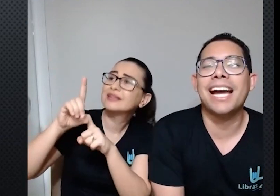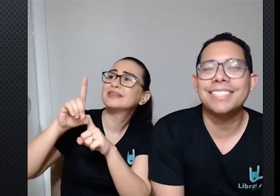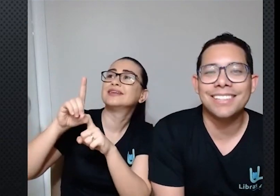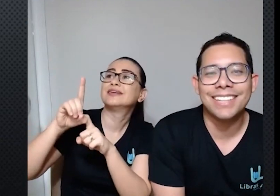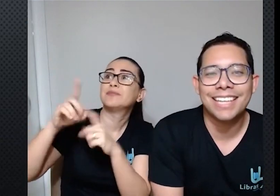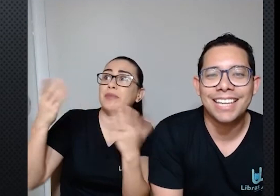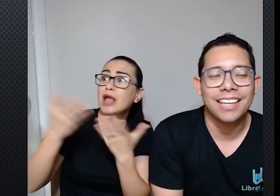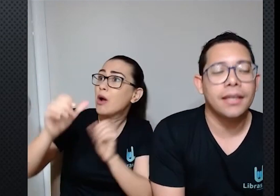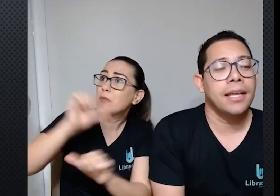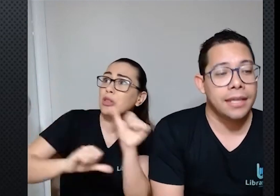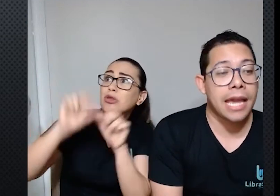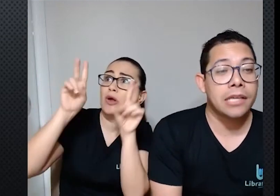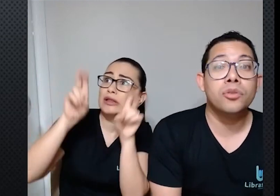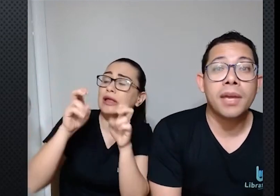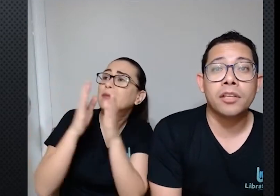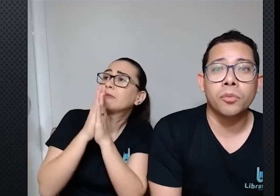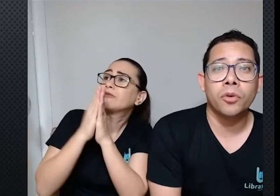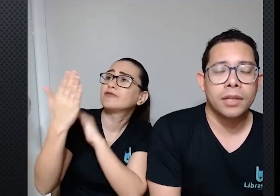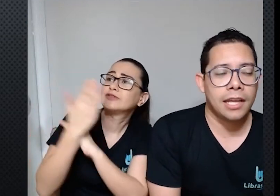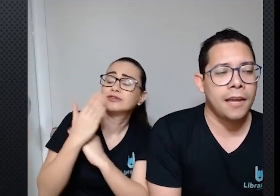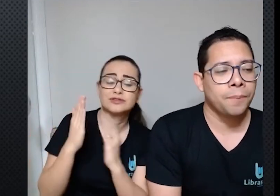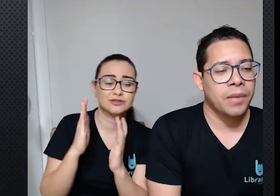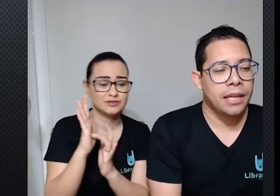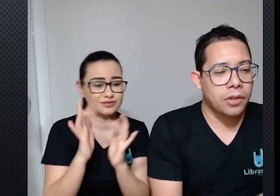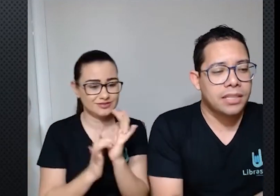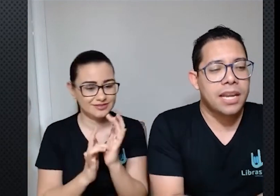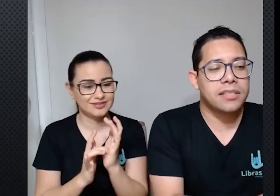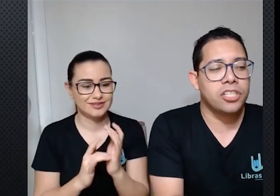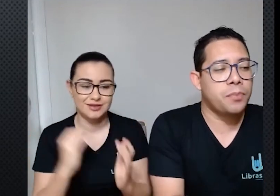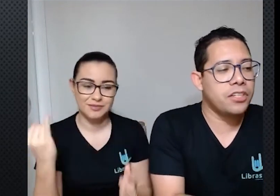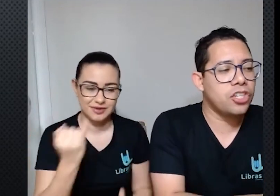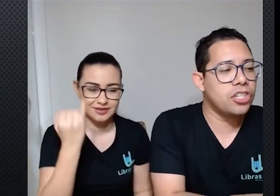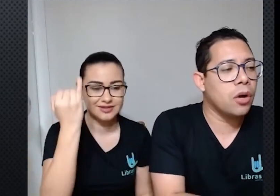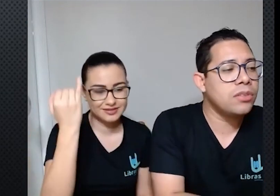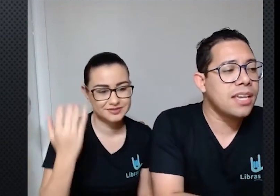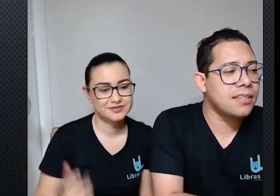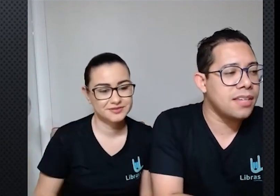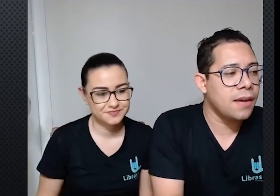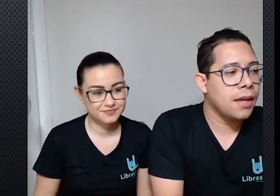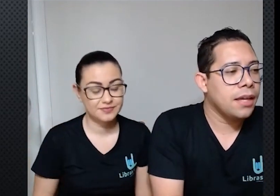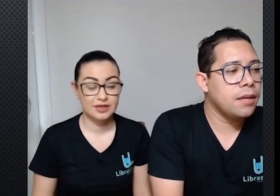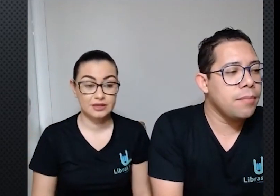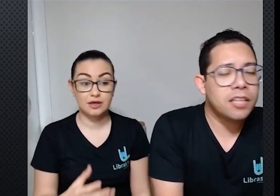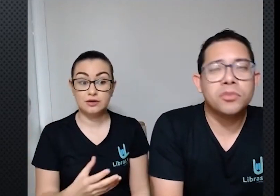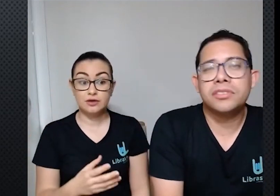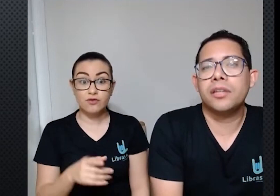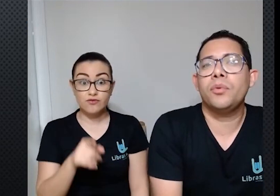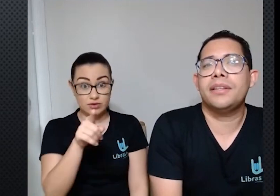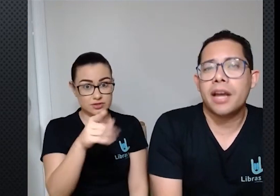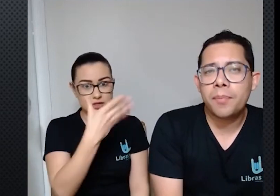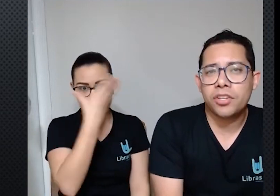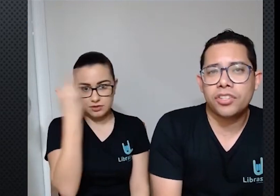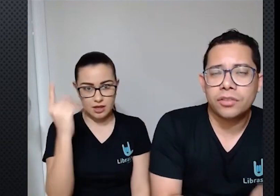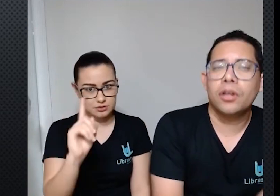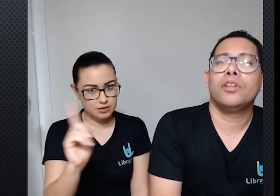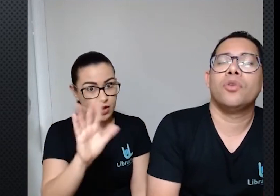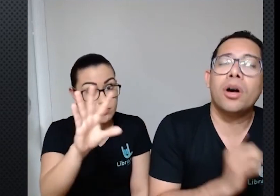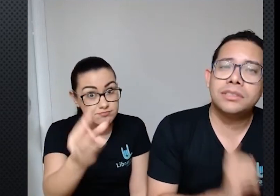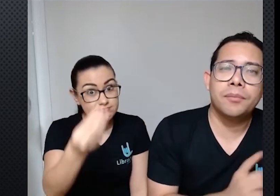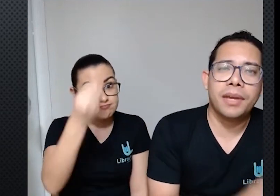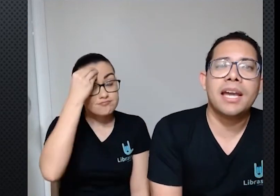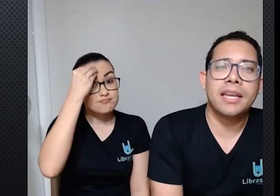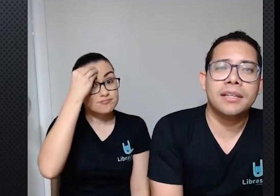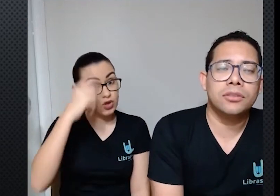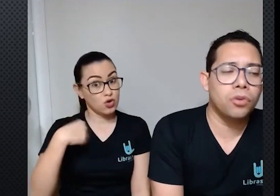essa pregação aqui. E é isso mesmo, né? Então, é interessante para a gente não esquecer que mesmo sendo intérpretes,